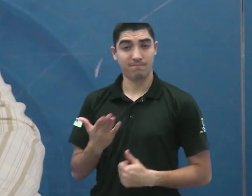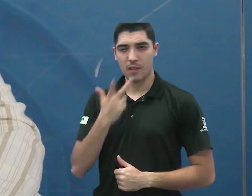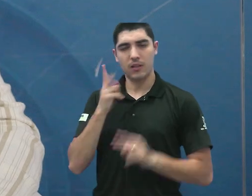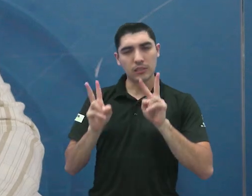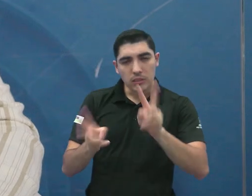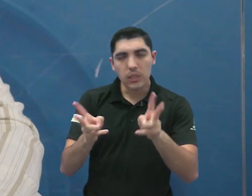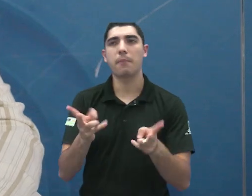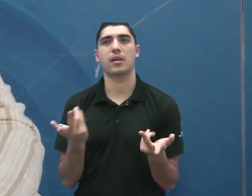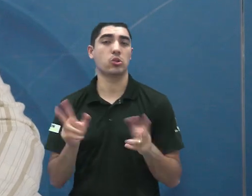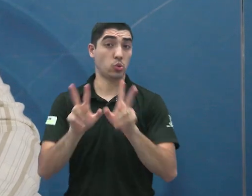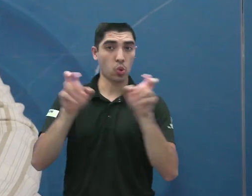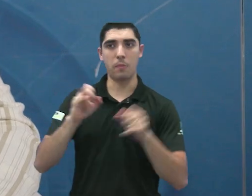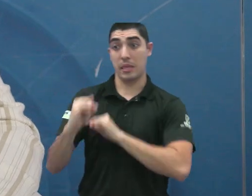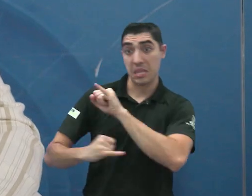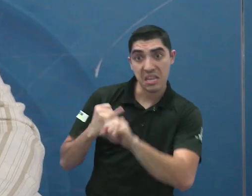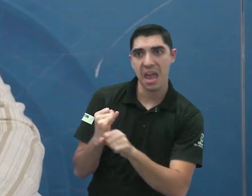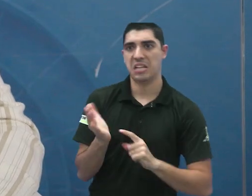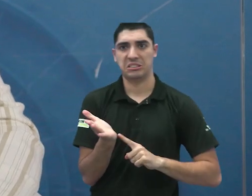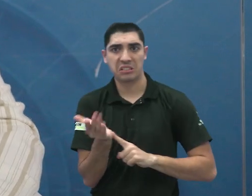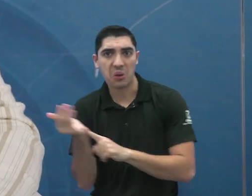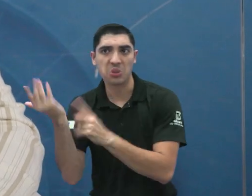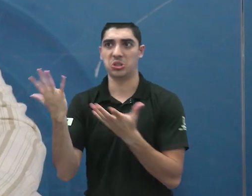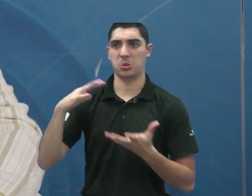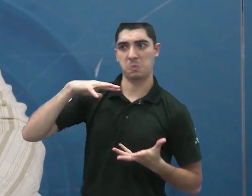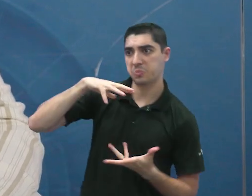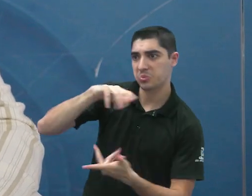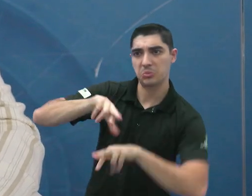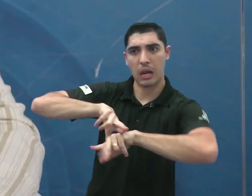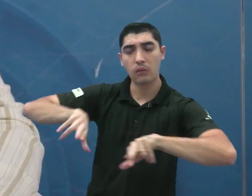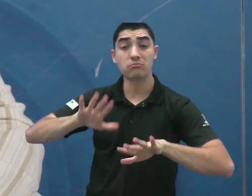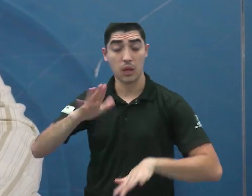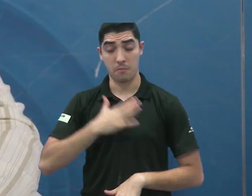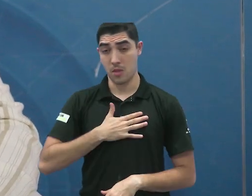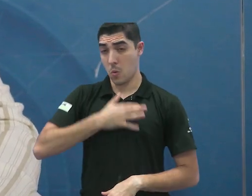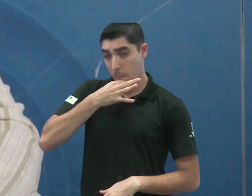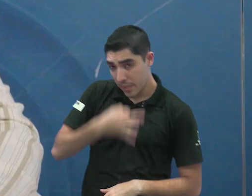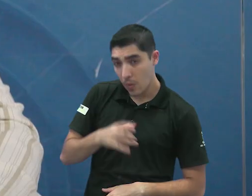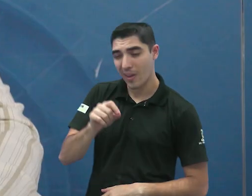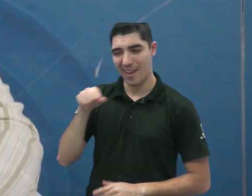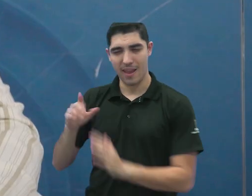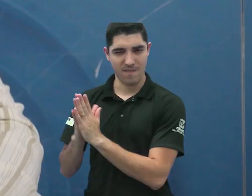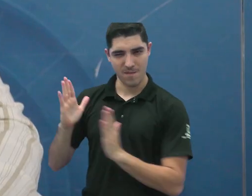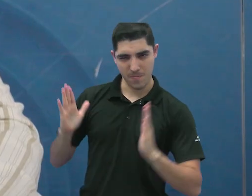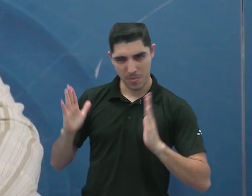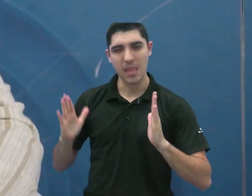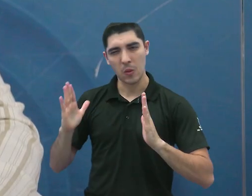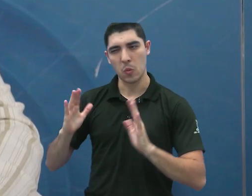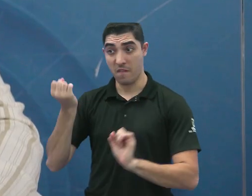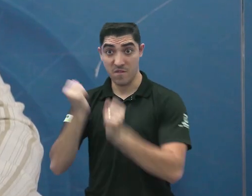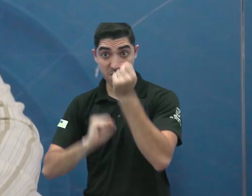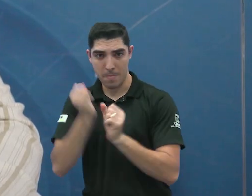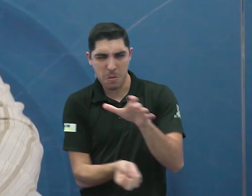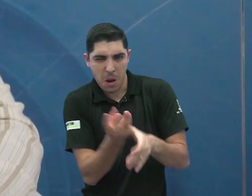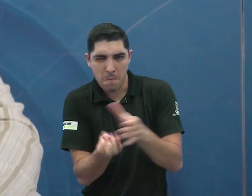né, da digitalização, e eu acredito muito que depois da era industrial, a gente vem aí acompanhando há décadas, que o